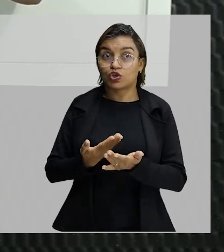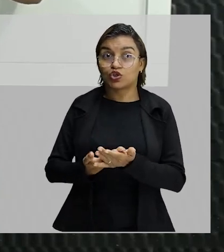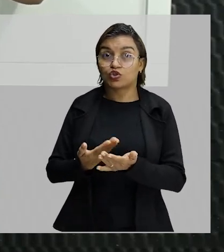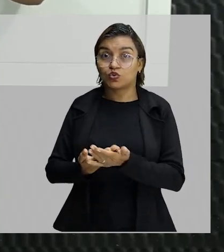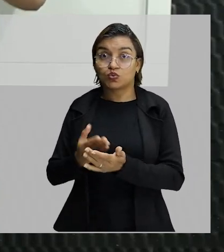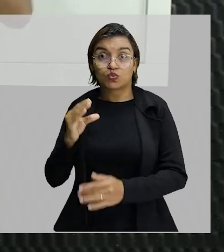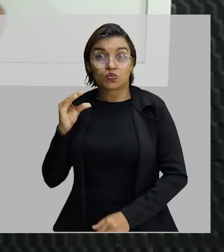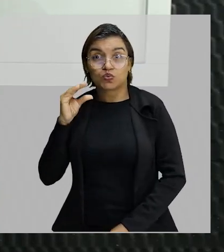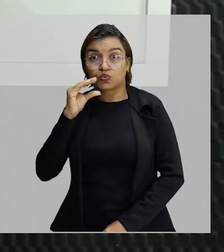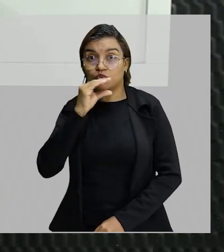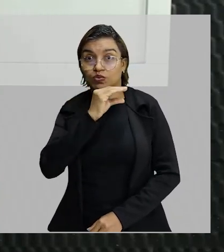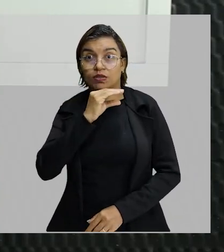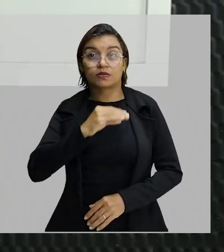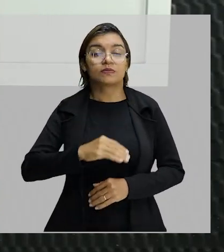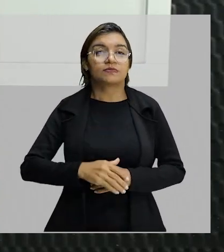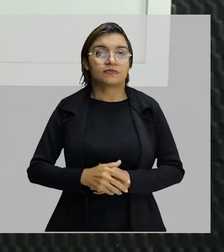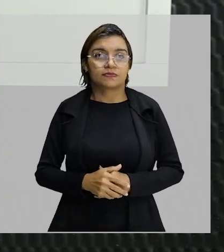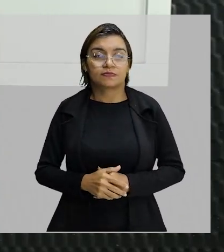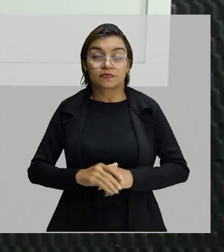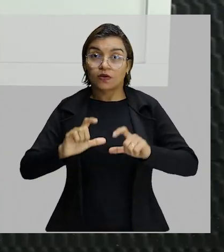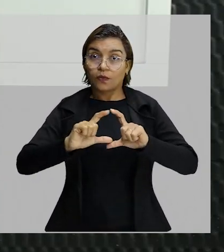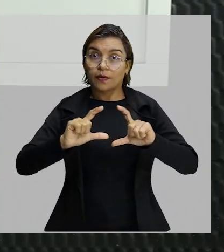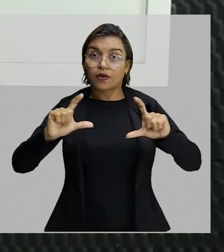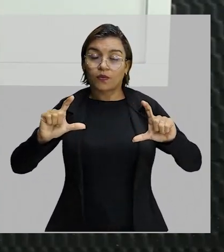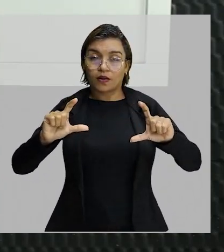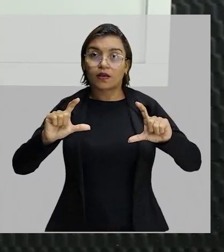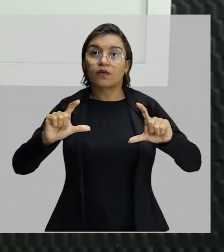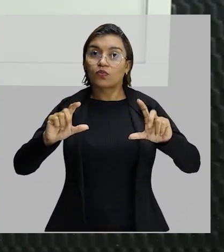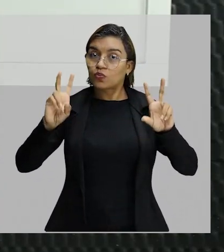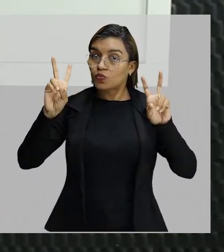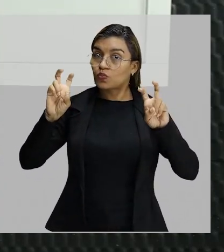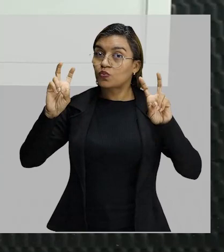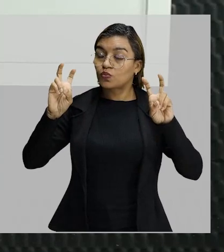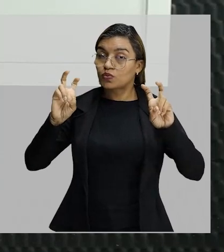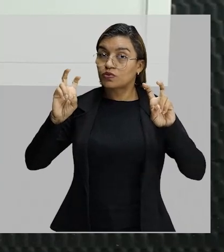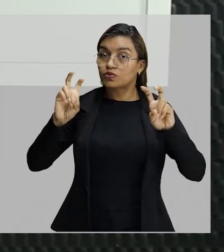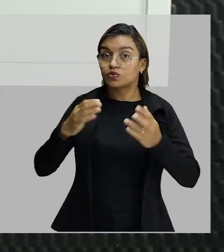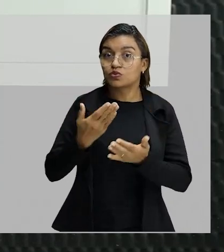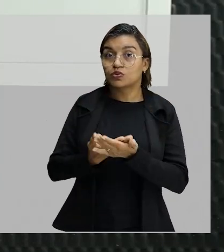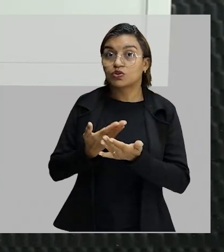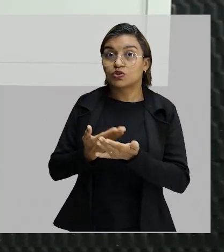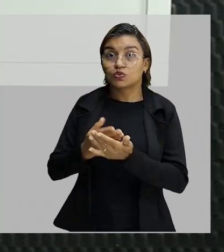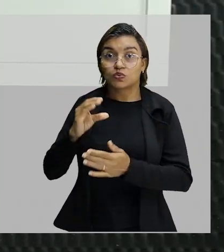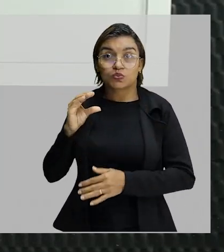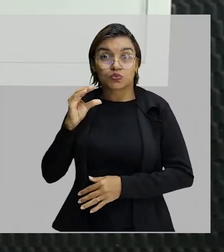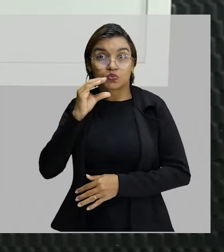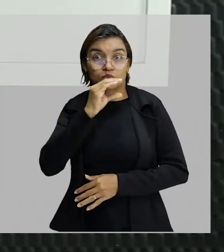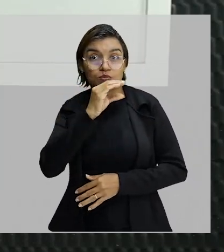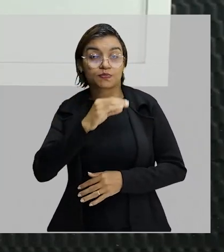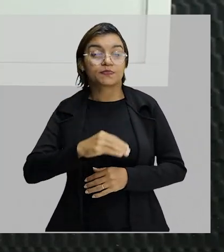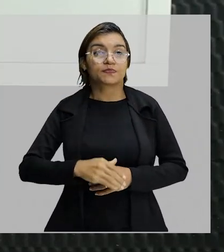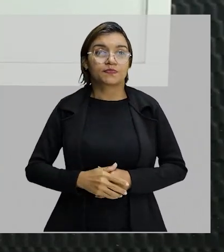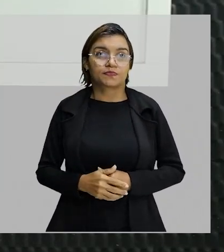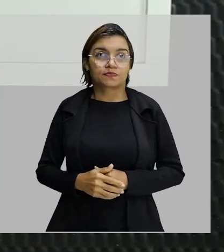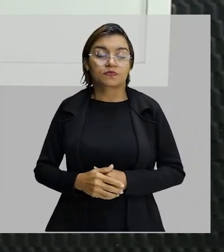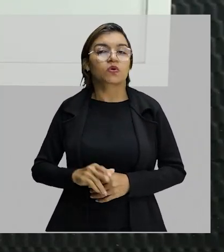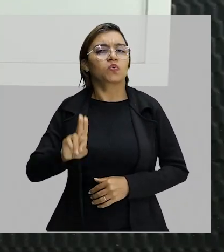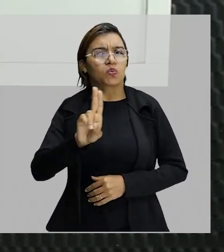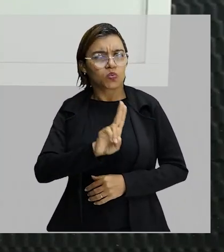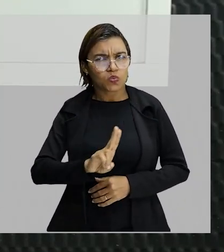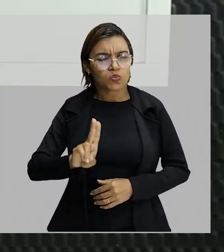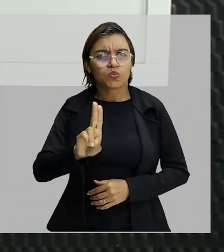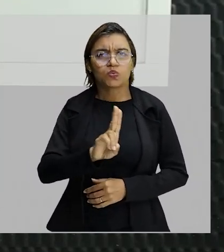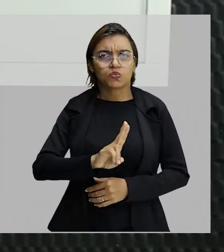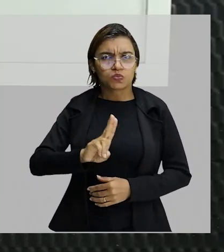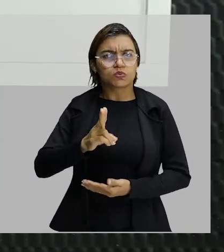calorimetria. Esta equação, dentro do assunto de calorimetria, né, dentro da termologia, você vai utilizar ela